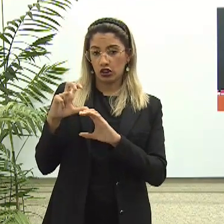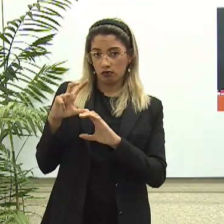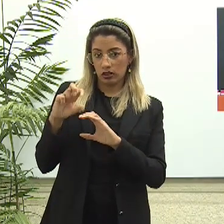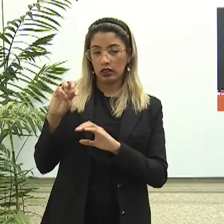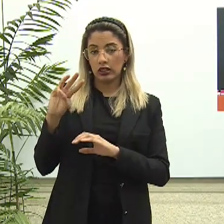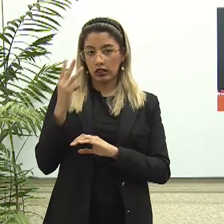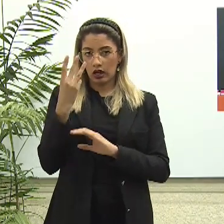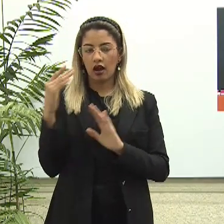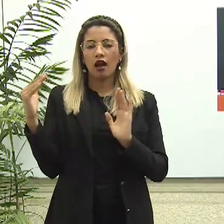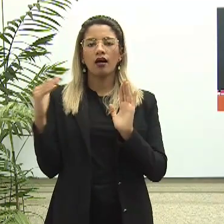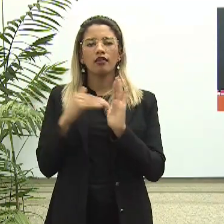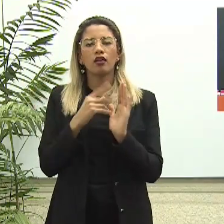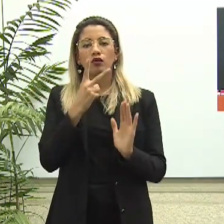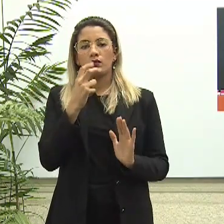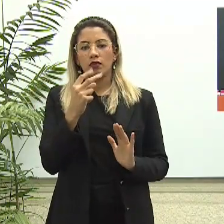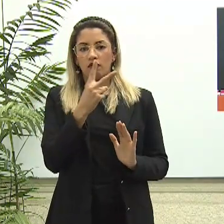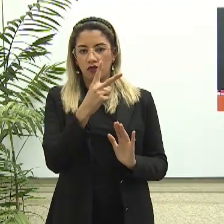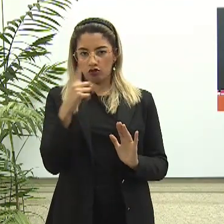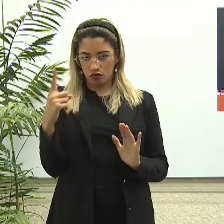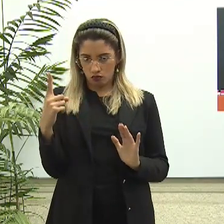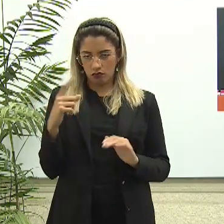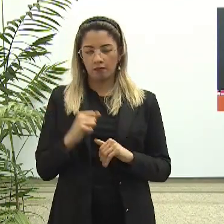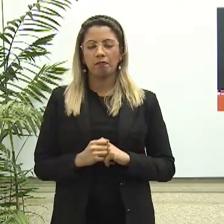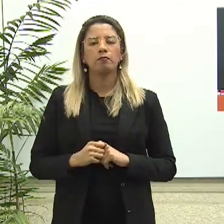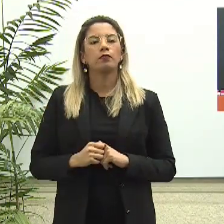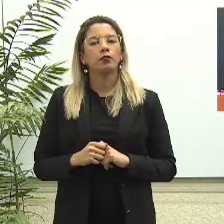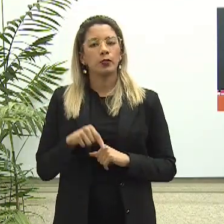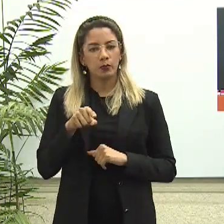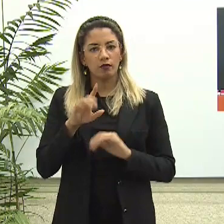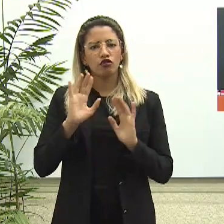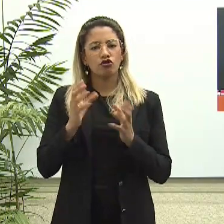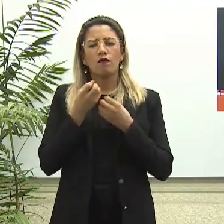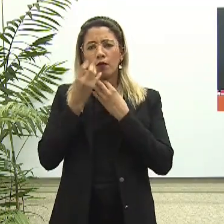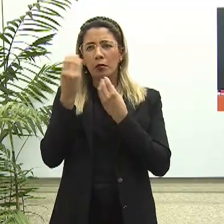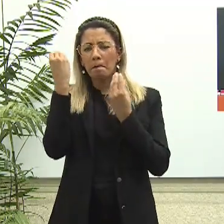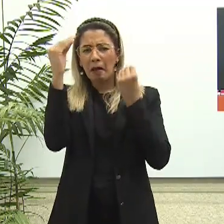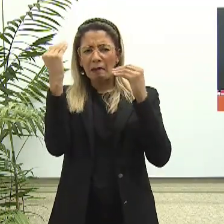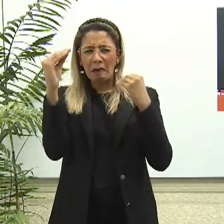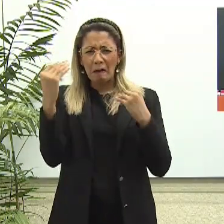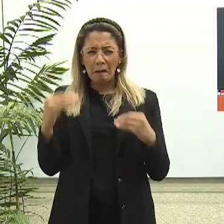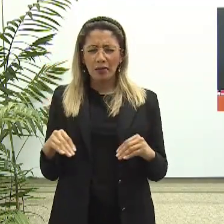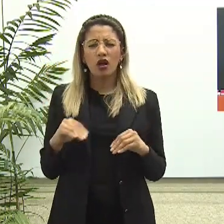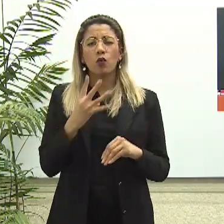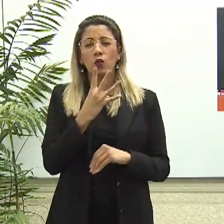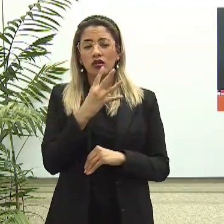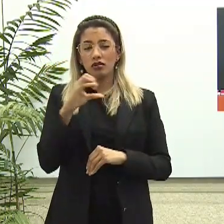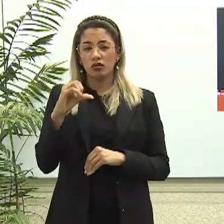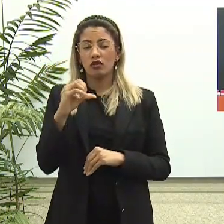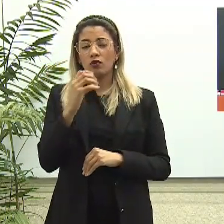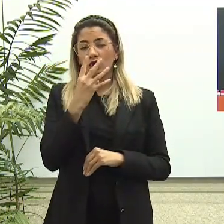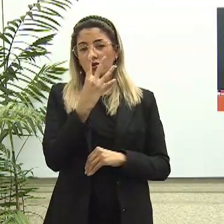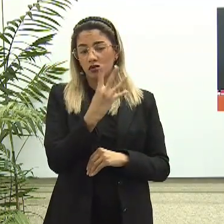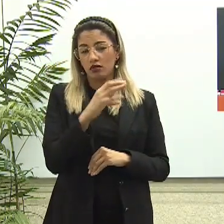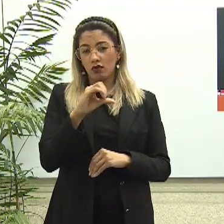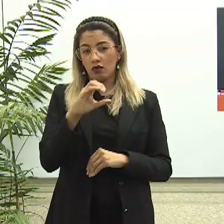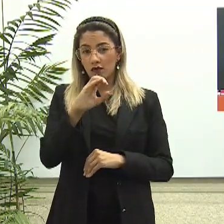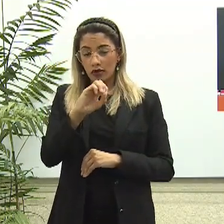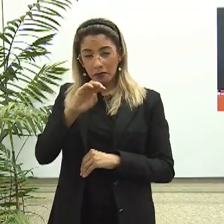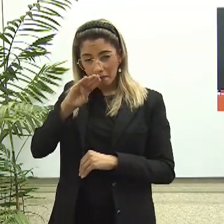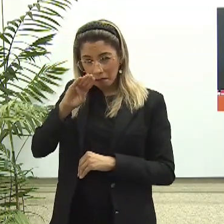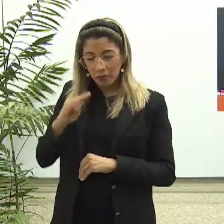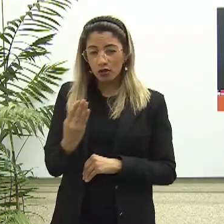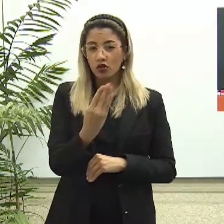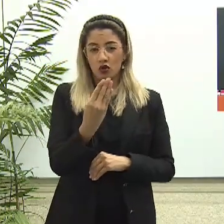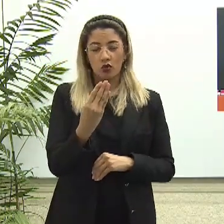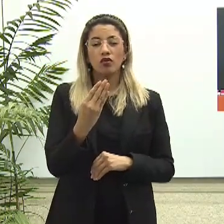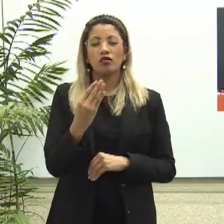até 2021 ele foi treinado com 490 bilhões de tokens